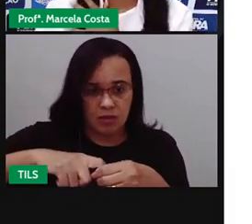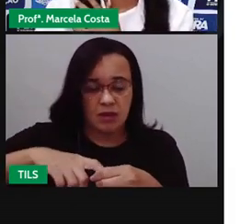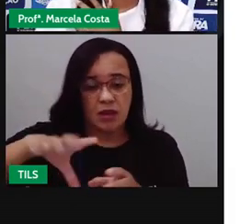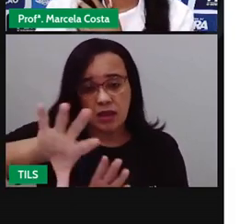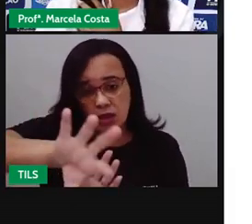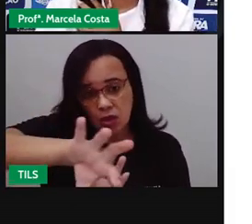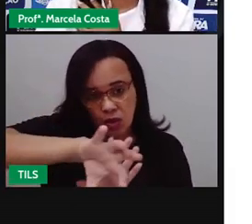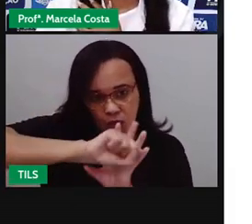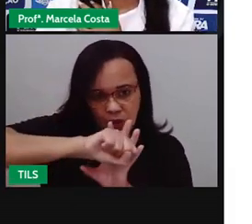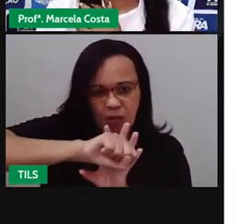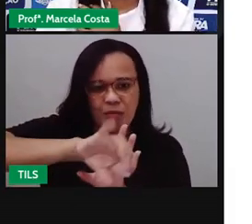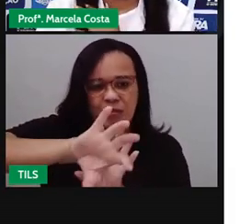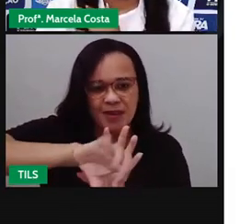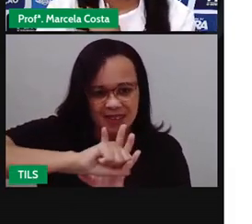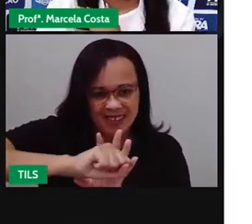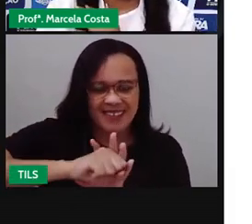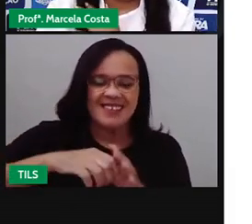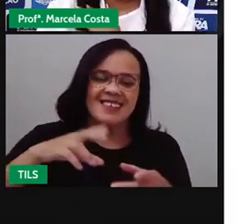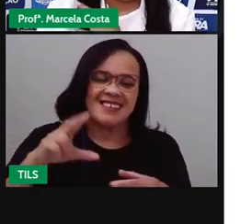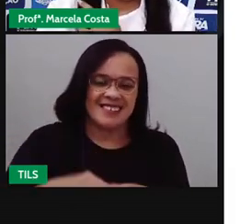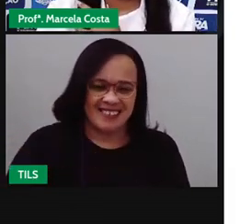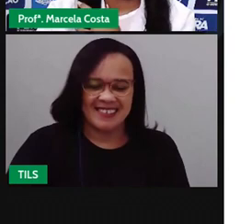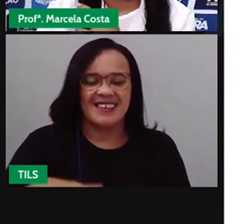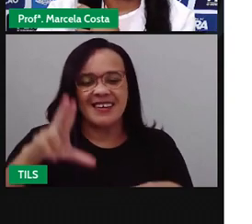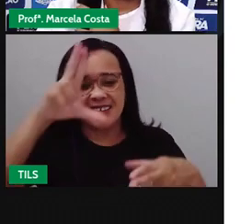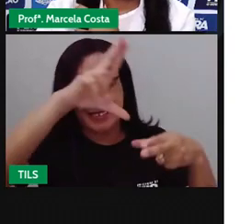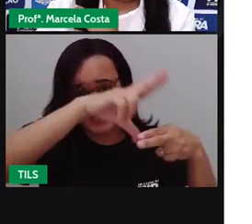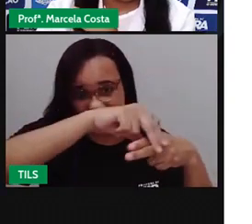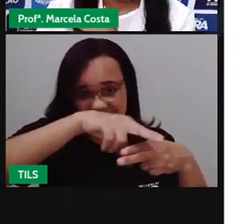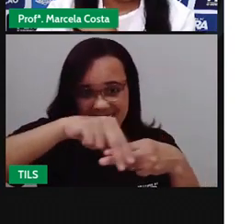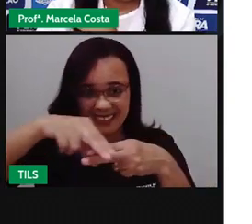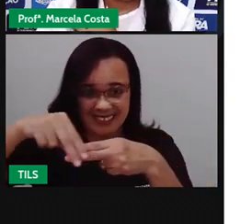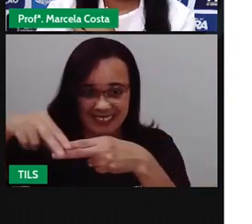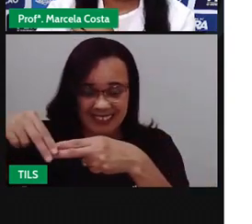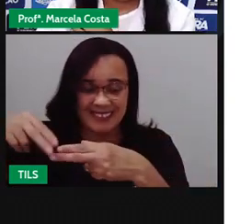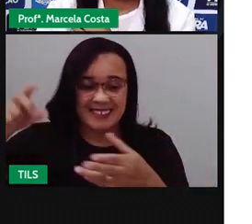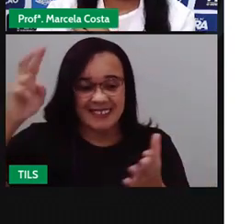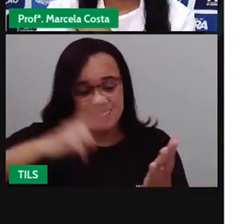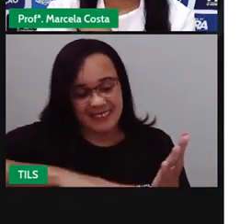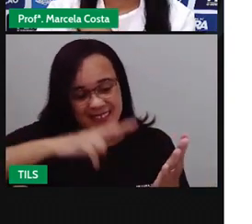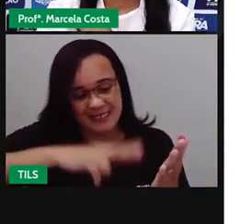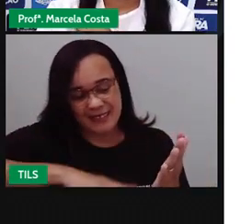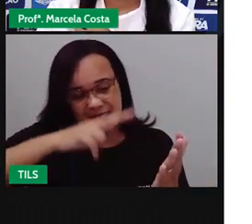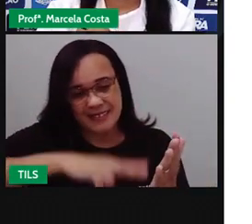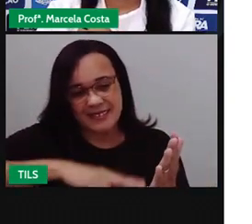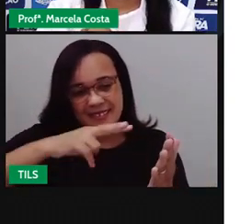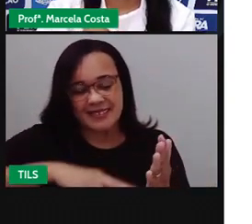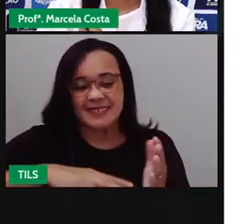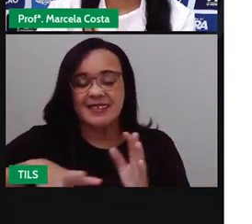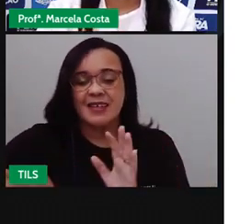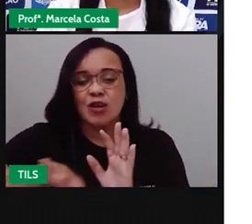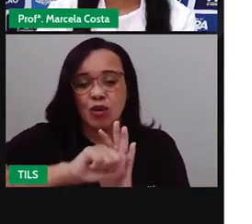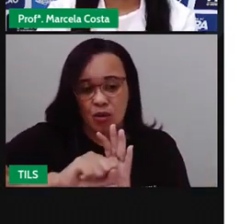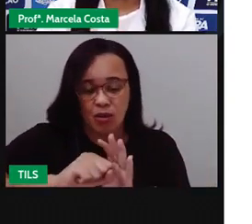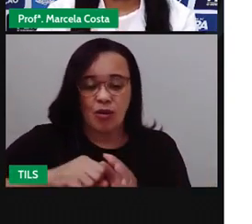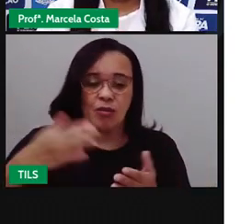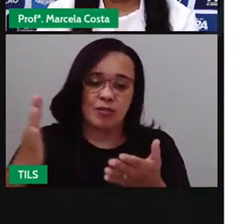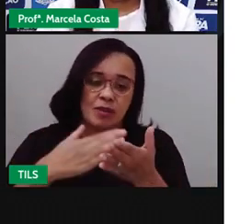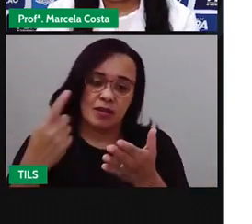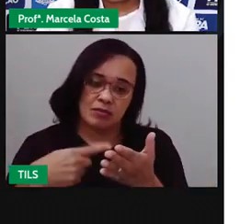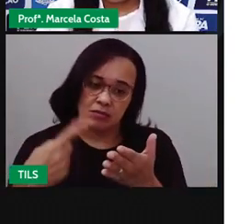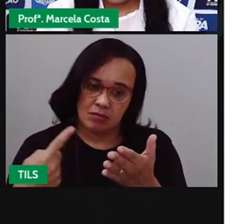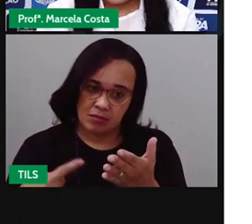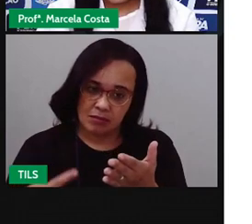copiar esse cordel aí no seu caderno, tá? Copie esse cordel no caderno e vá